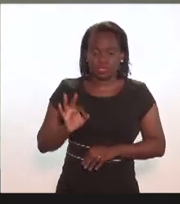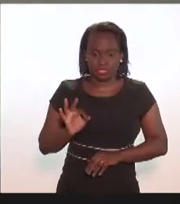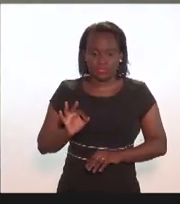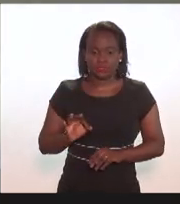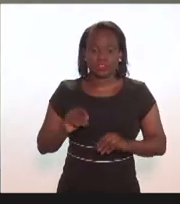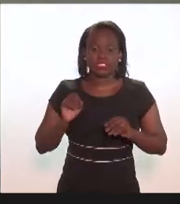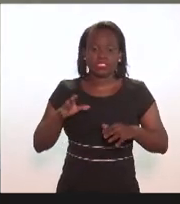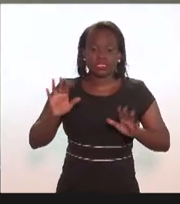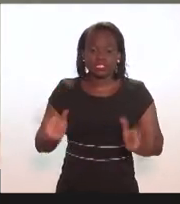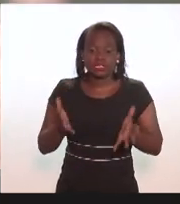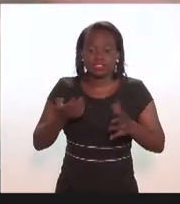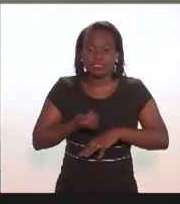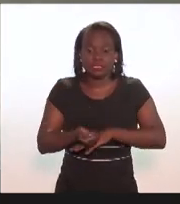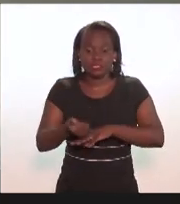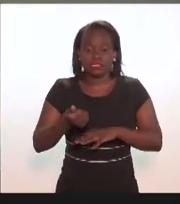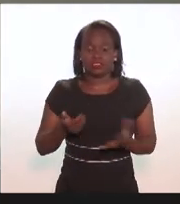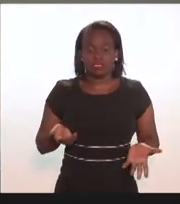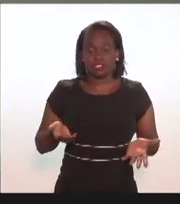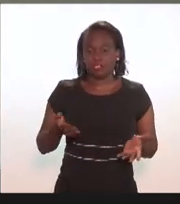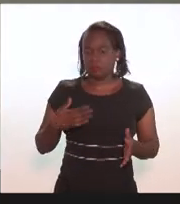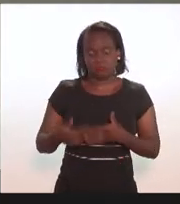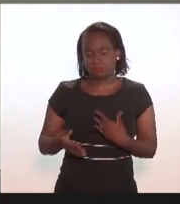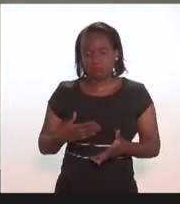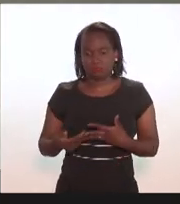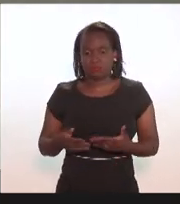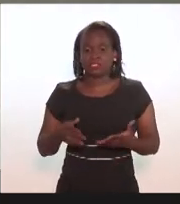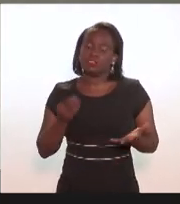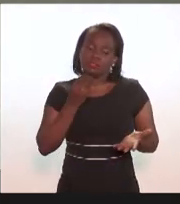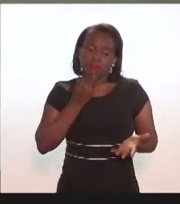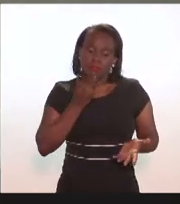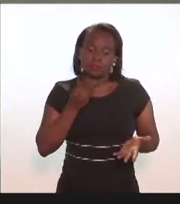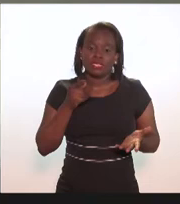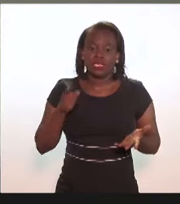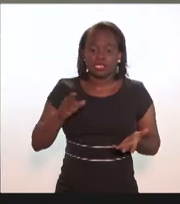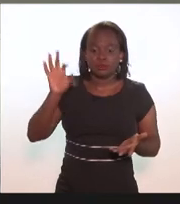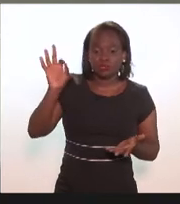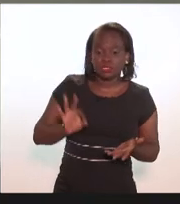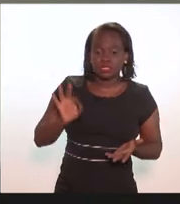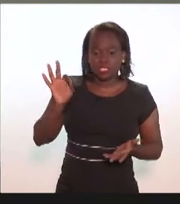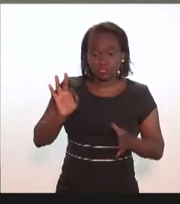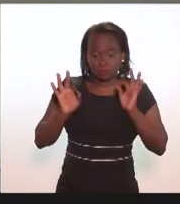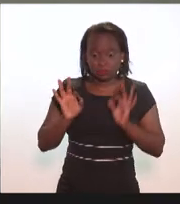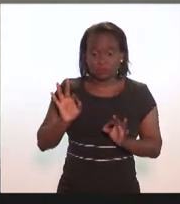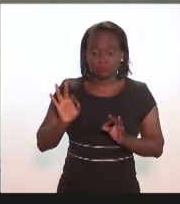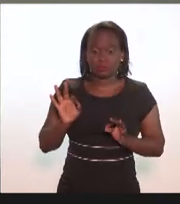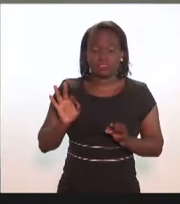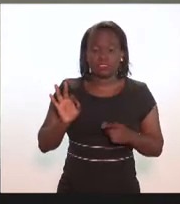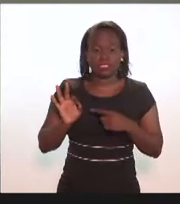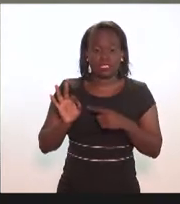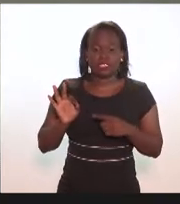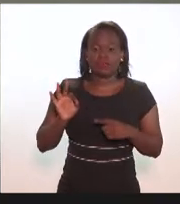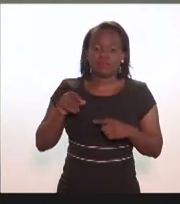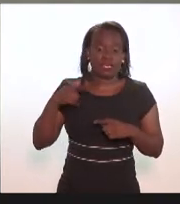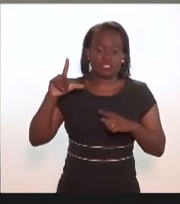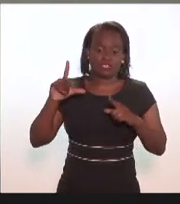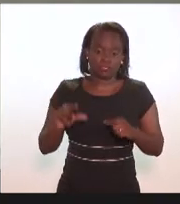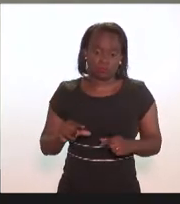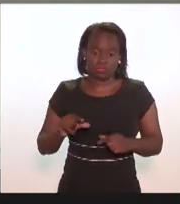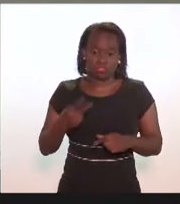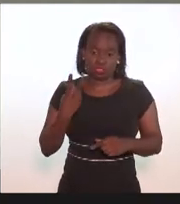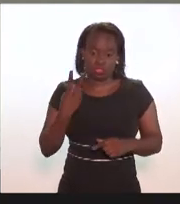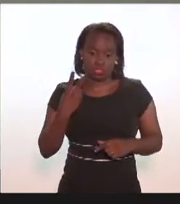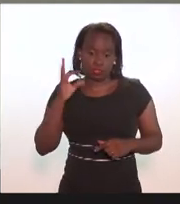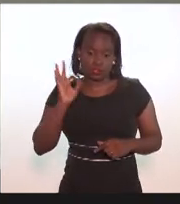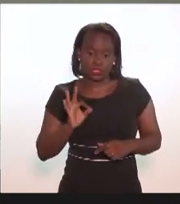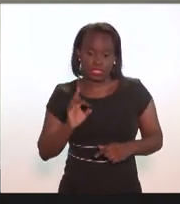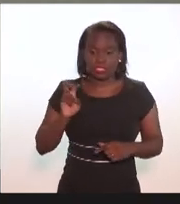um incentivo fiscal, seja ele por que modo for, evidentemente, a alíquota efetiva vai para algum montante. É 2%?